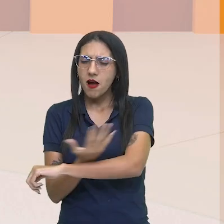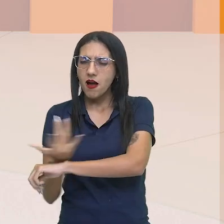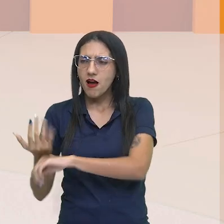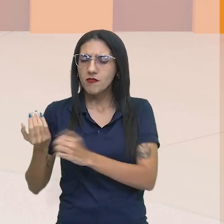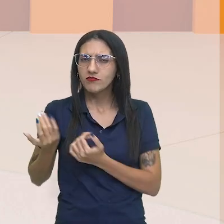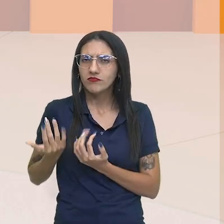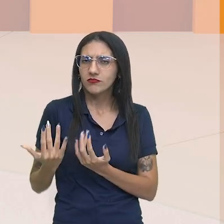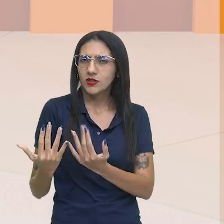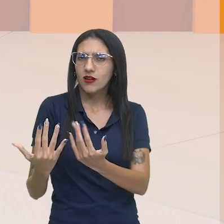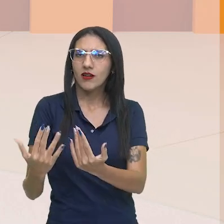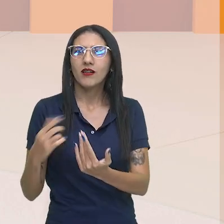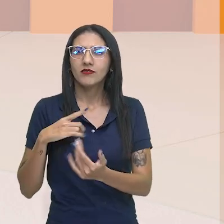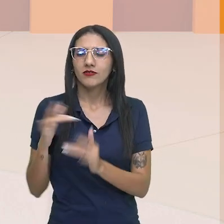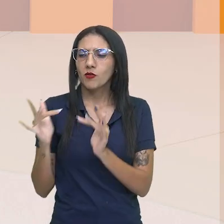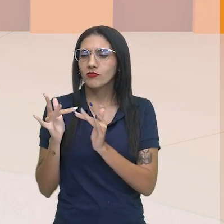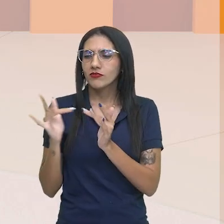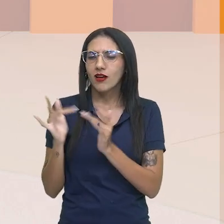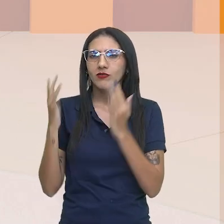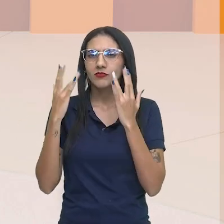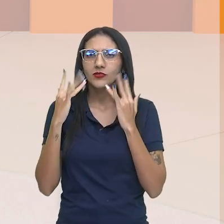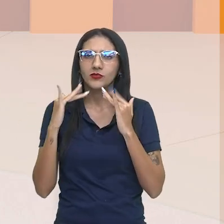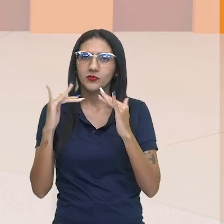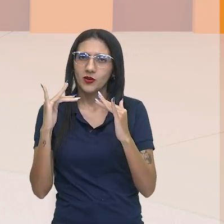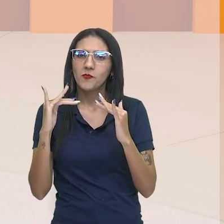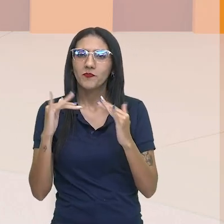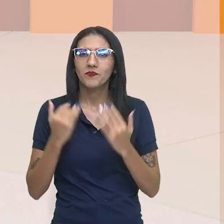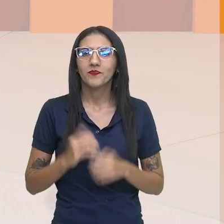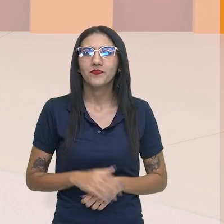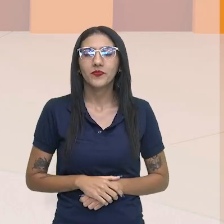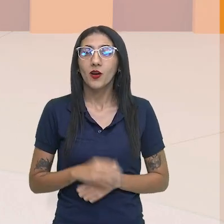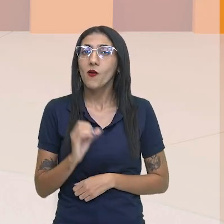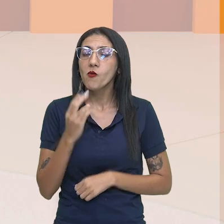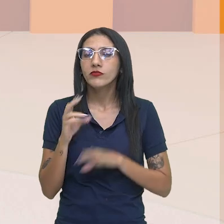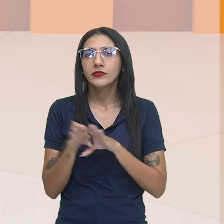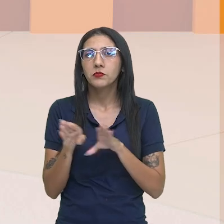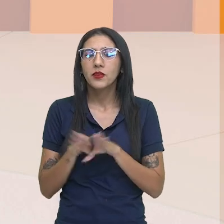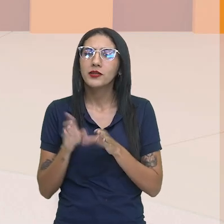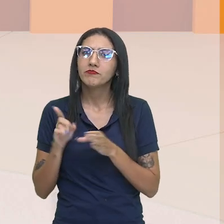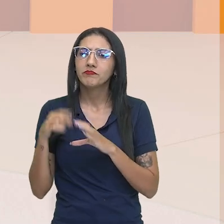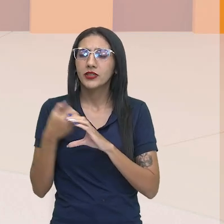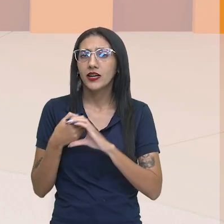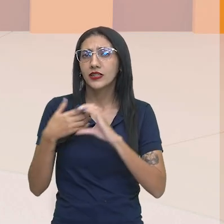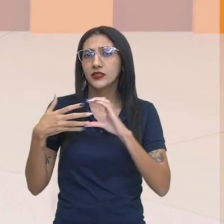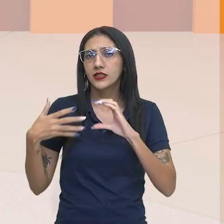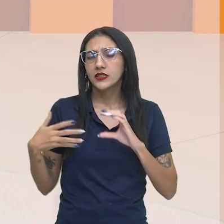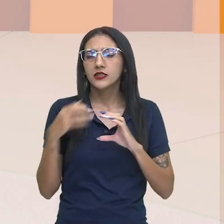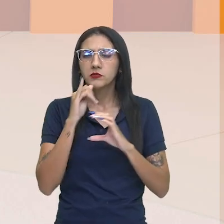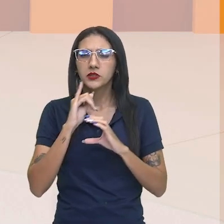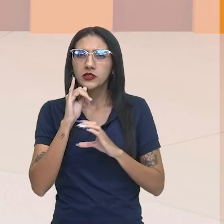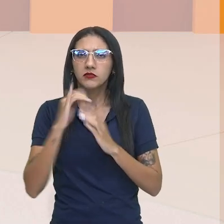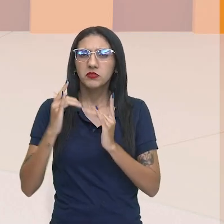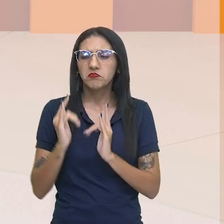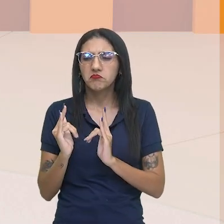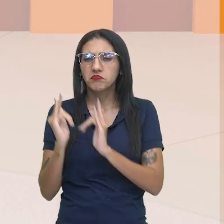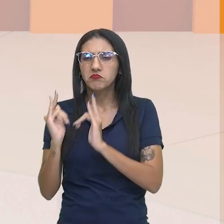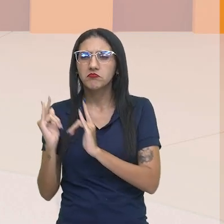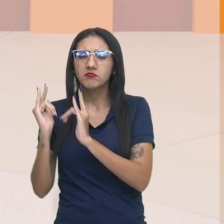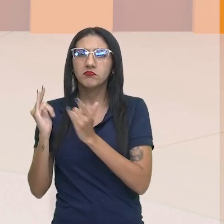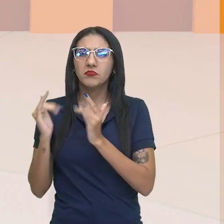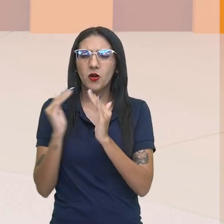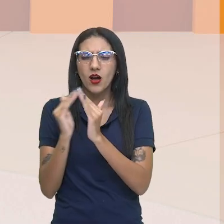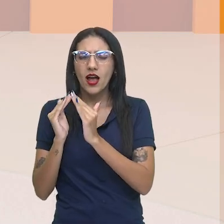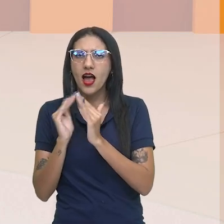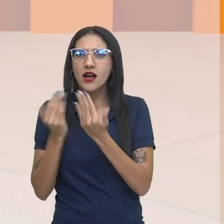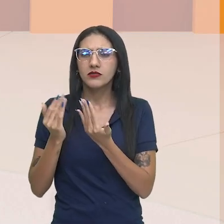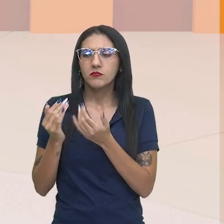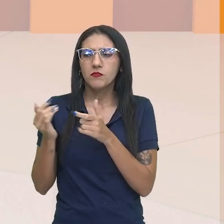maneira muito mais presente, né, ou pelo menos com características assim de construções feitas pelos homens num nível